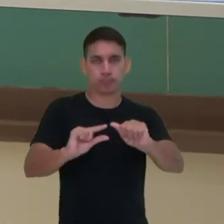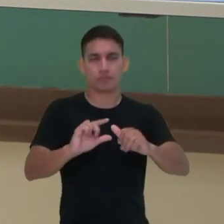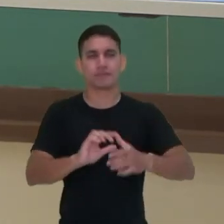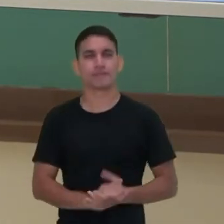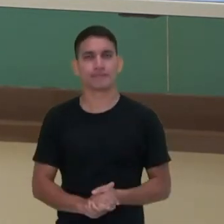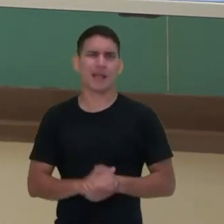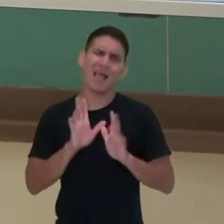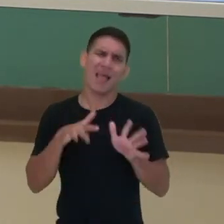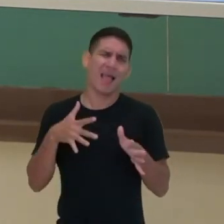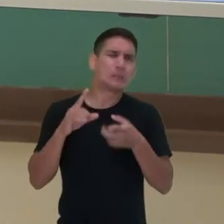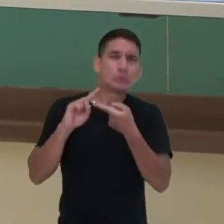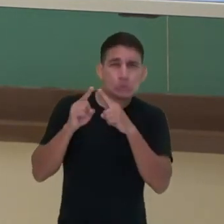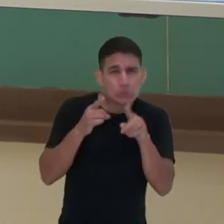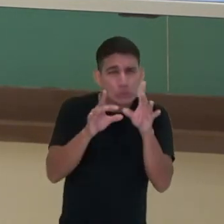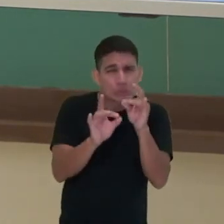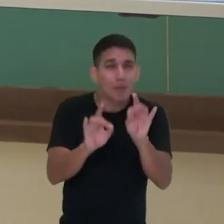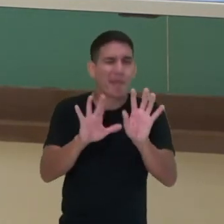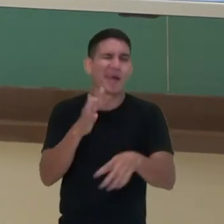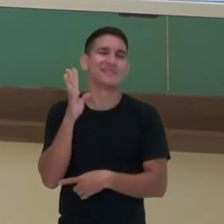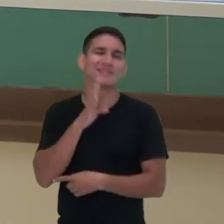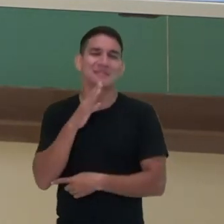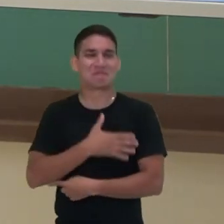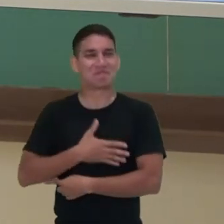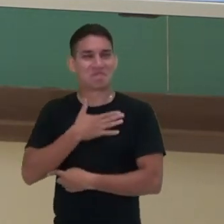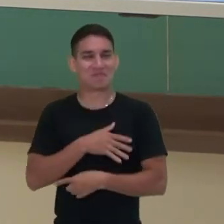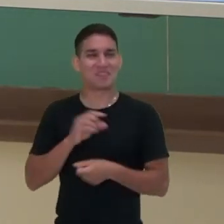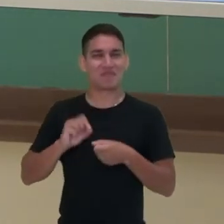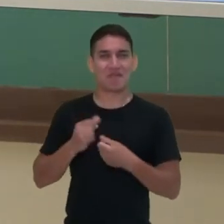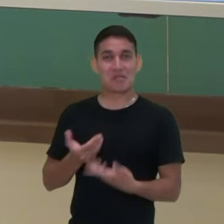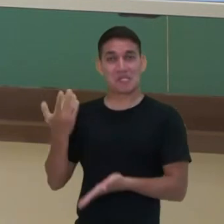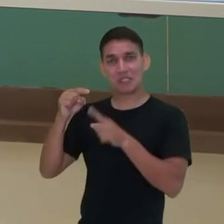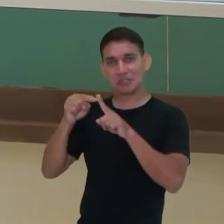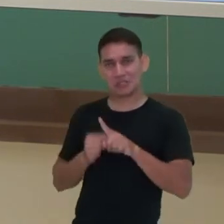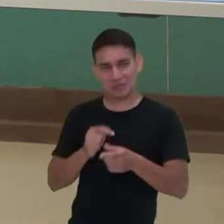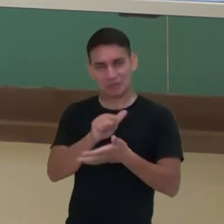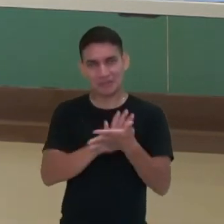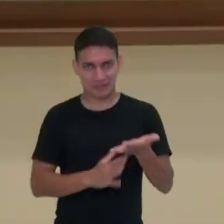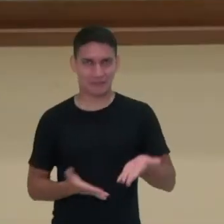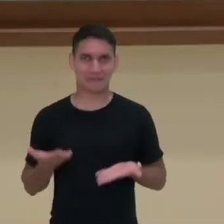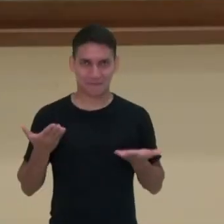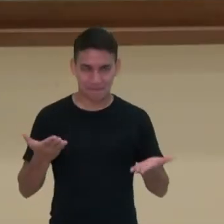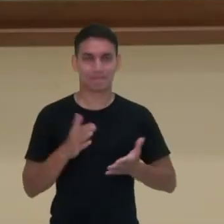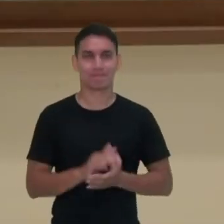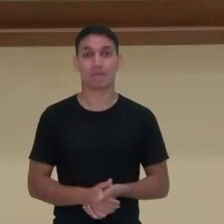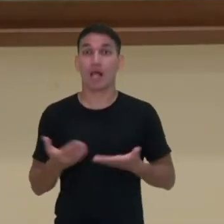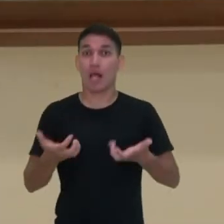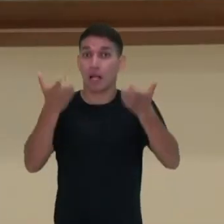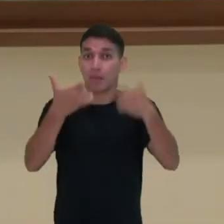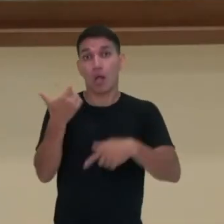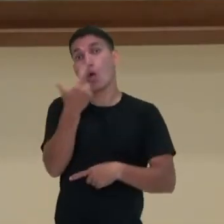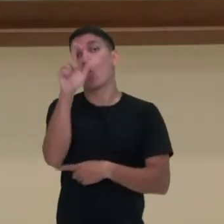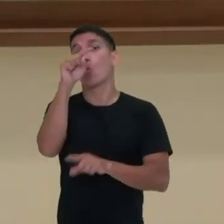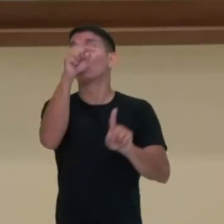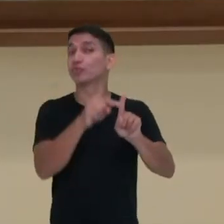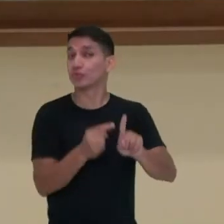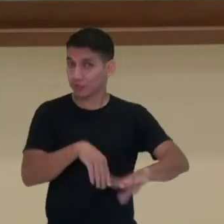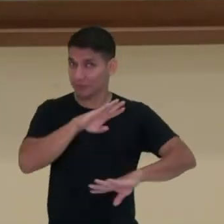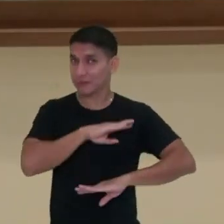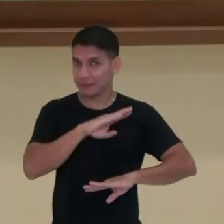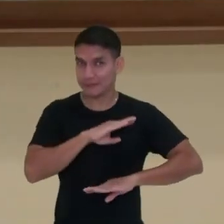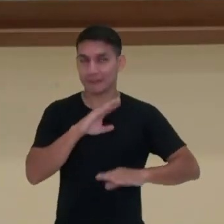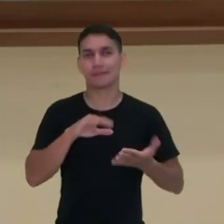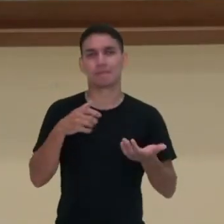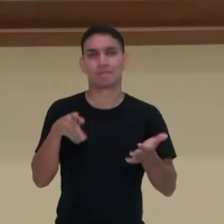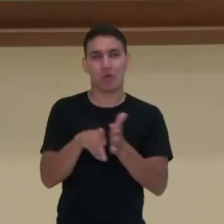pouquinho trabalhoso ali, mas é bem gostosinho de fazer esse tipo de exercício, tá, gente? Agora vamos ver outro tipo de situação